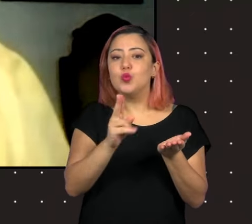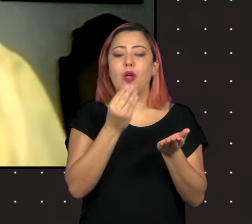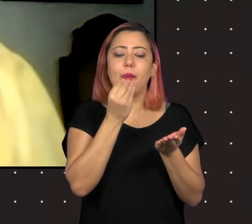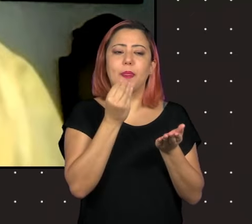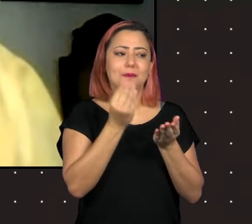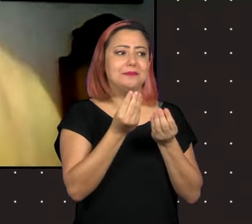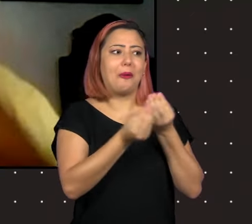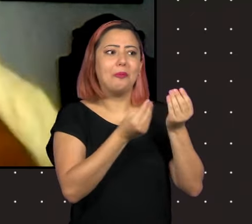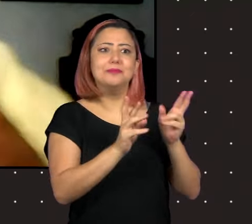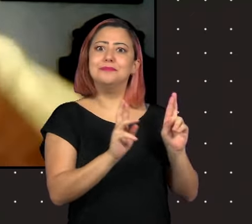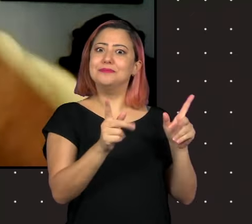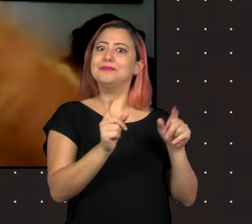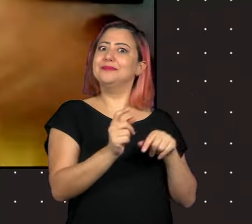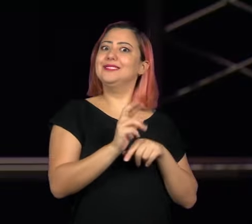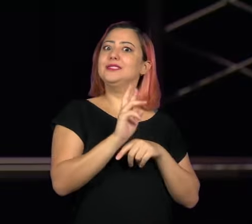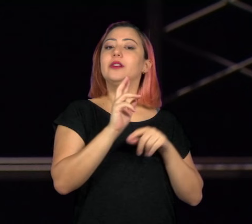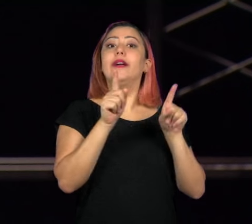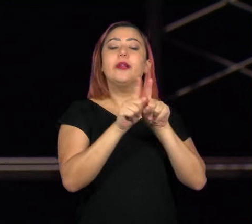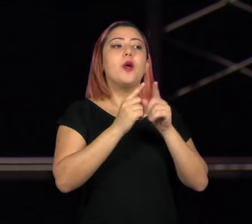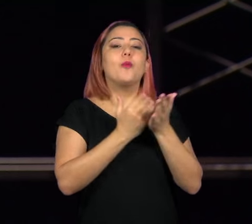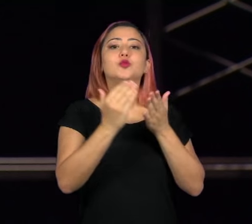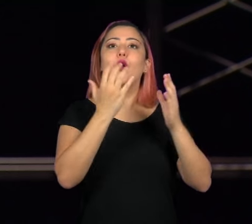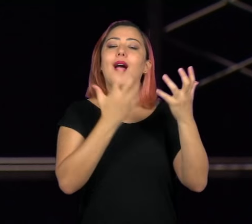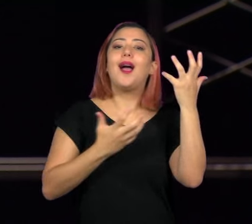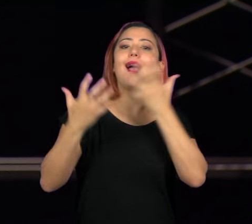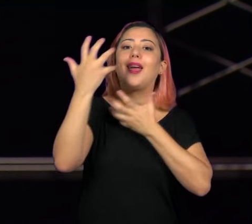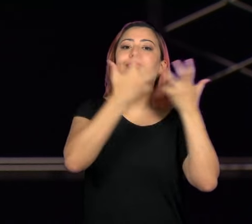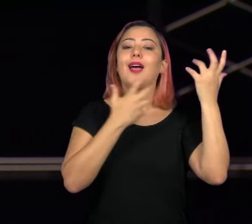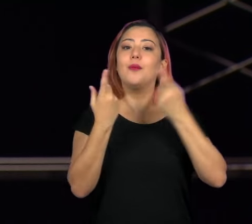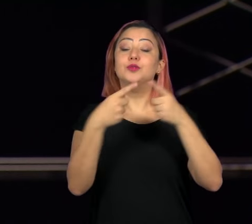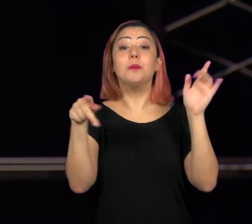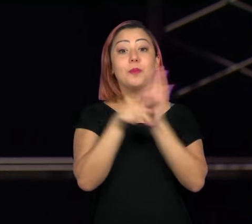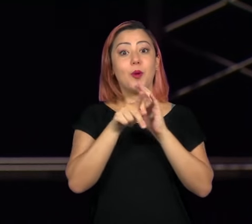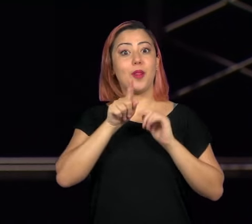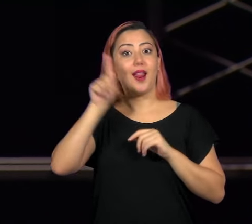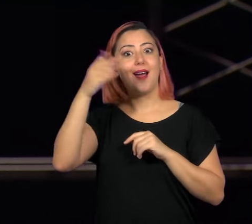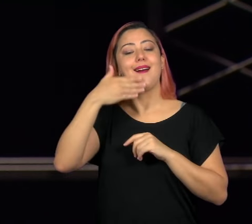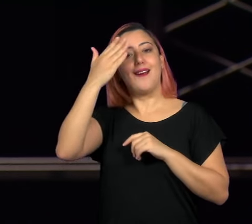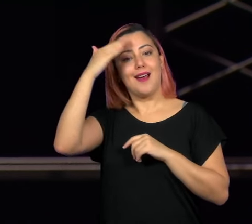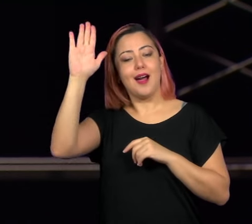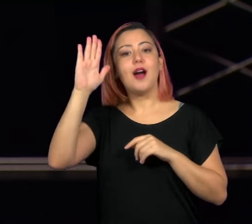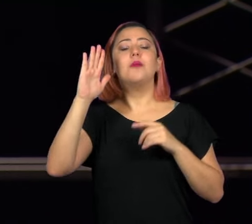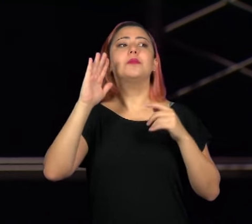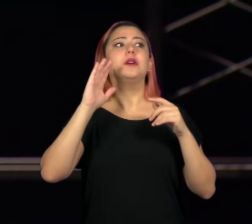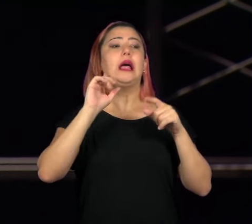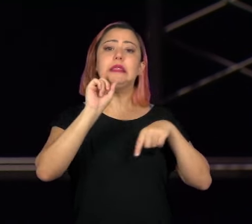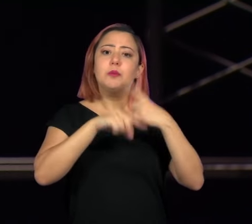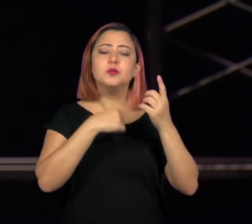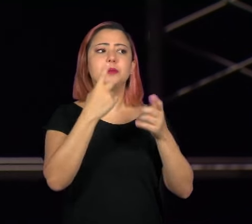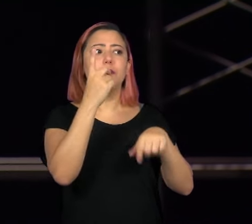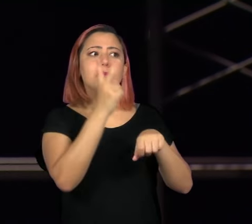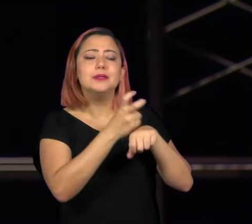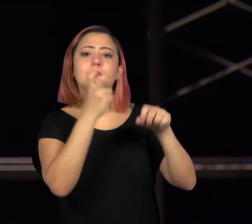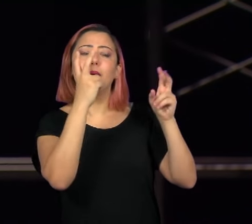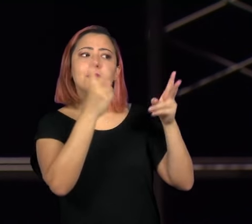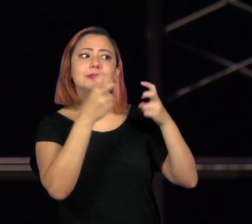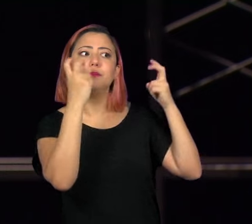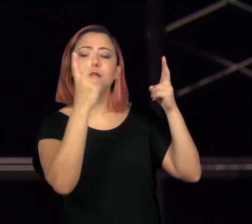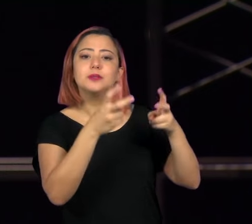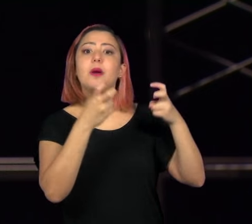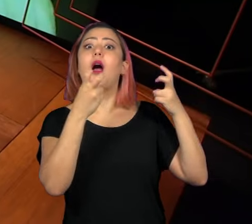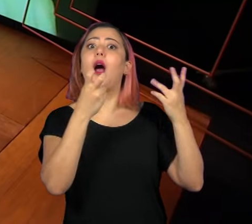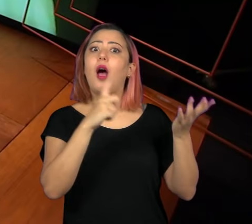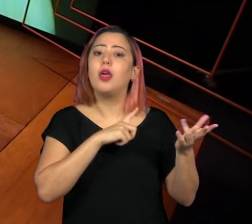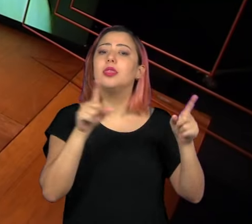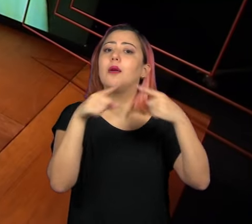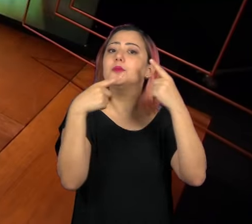estar cantando músicas árabes. Depois comecei a me apaixonar pela música, pela língua, pelas danças